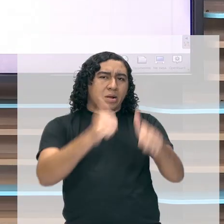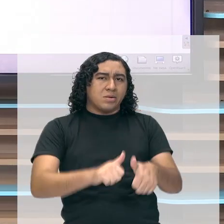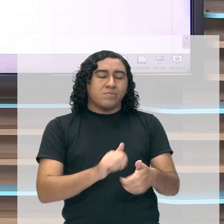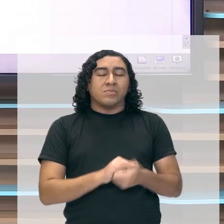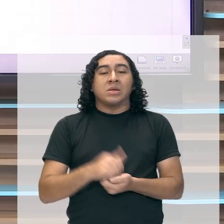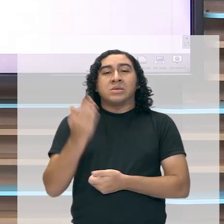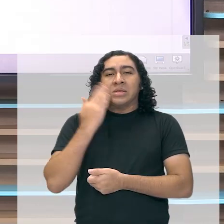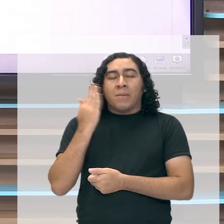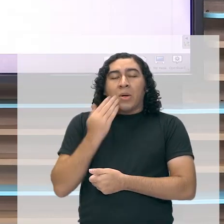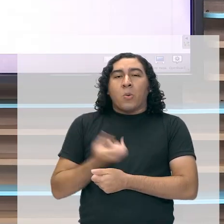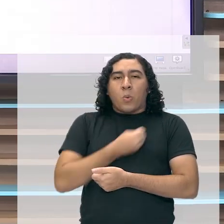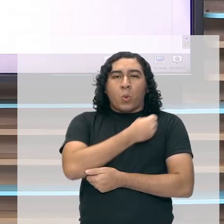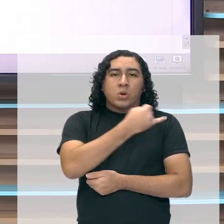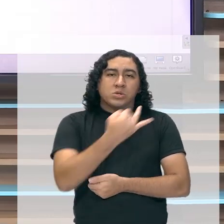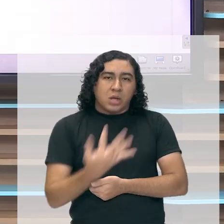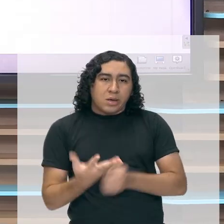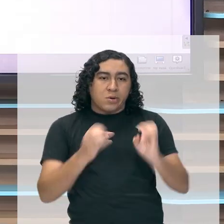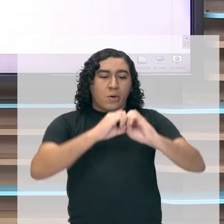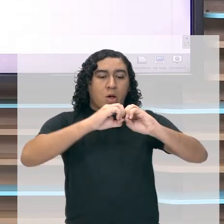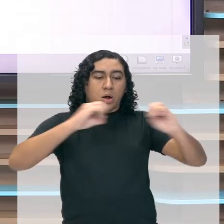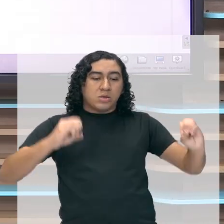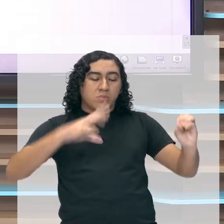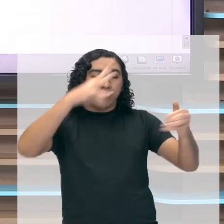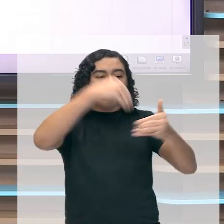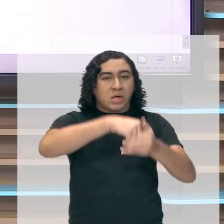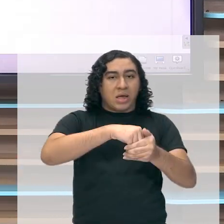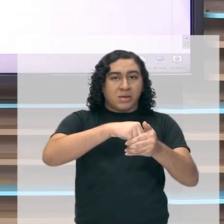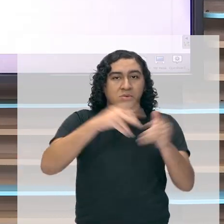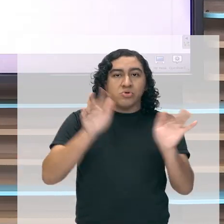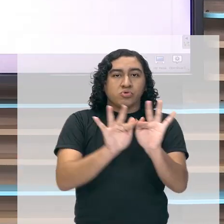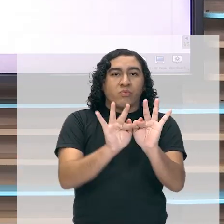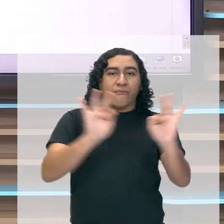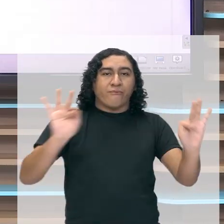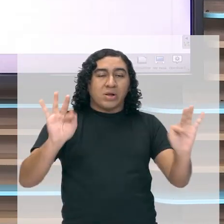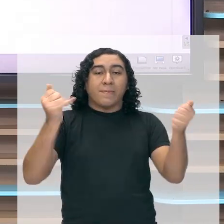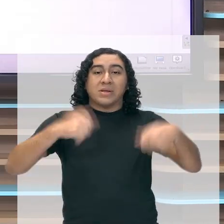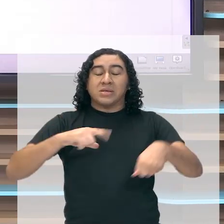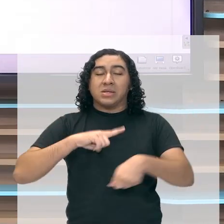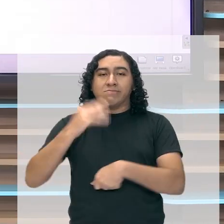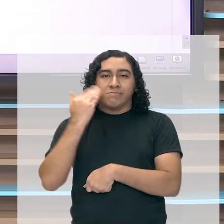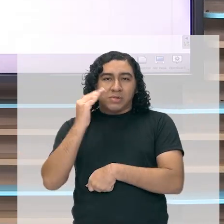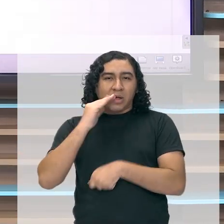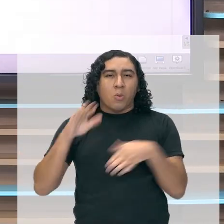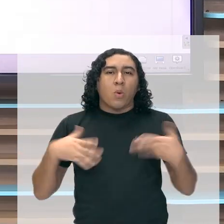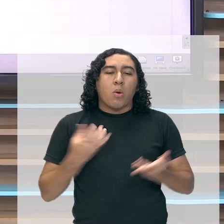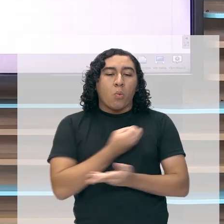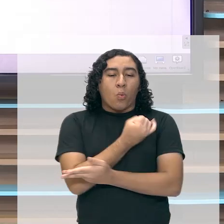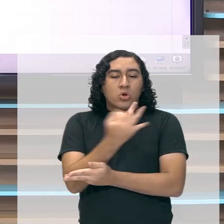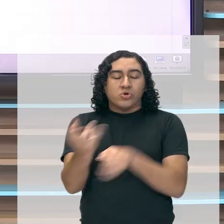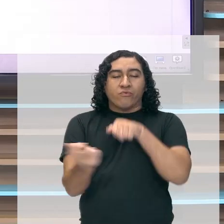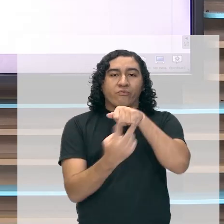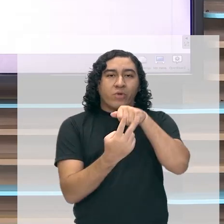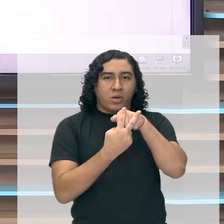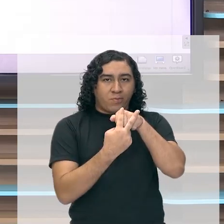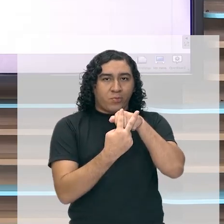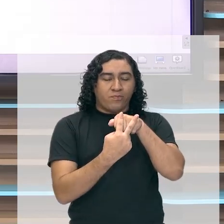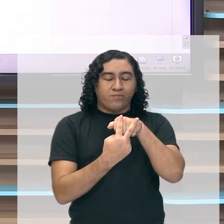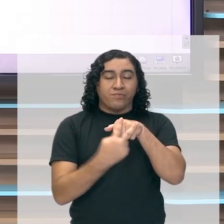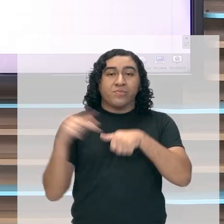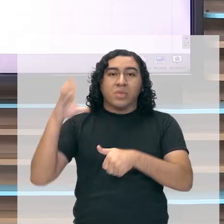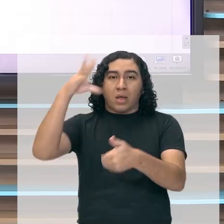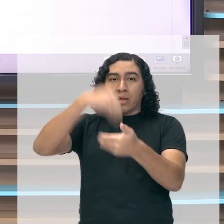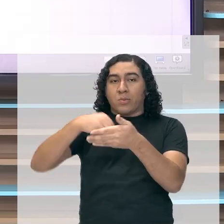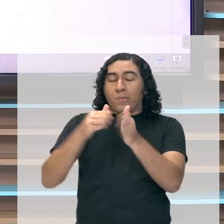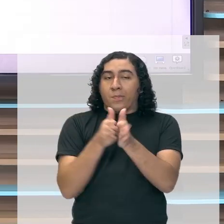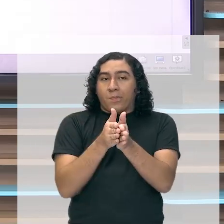você saber a quantidade de orações em determinado período, você tem que verificar a quantidade de verbos. O número de verbos